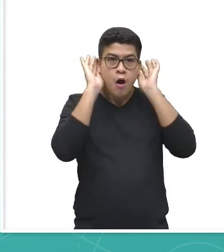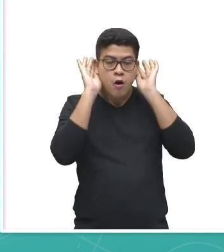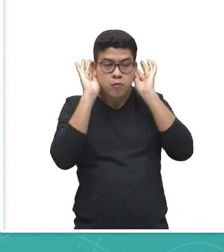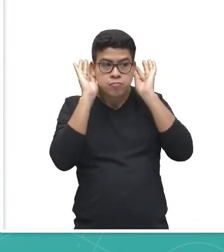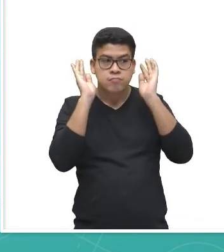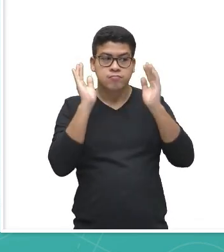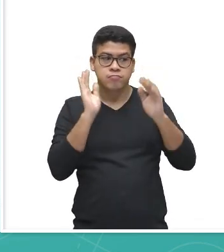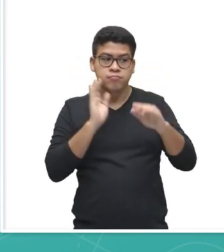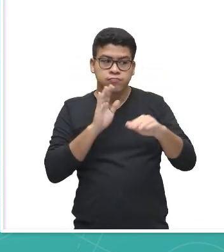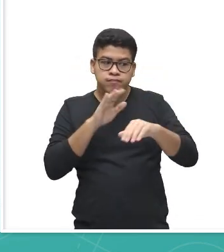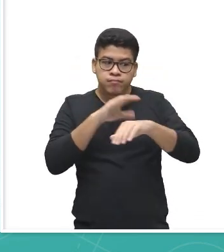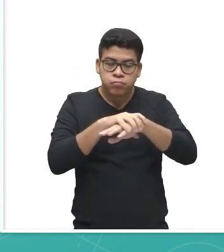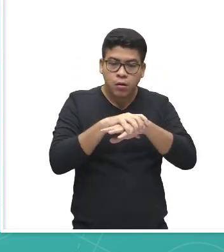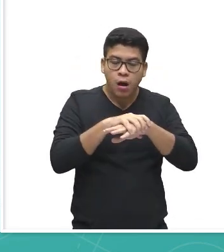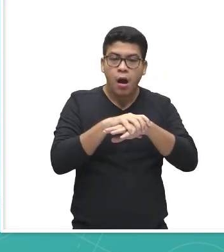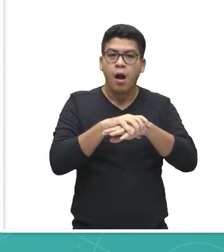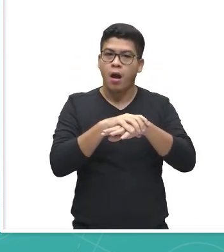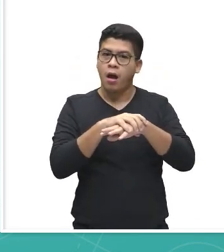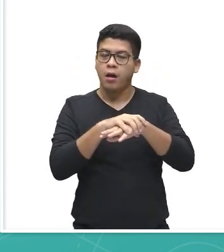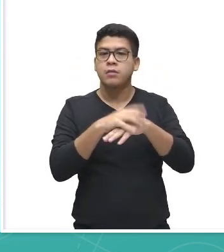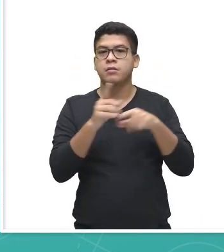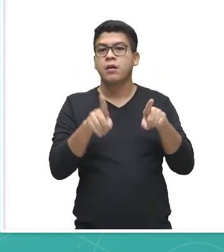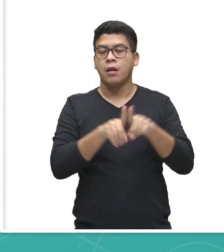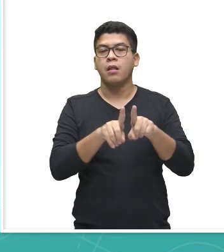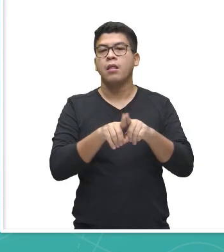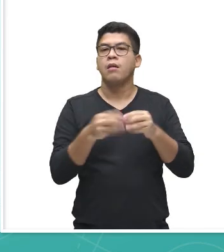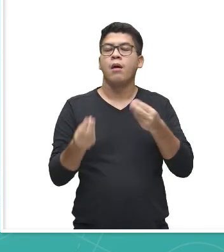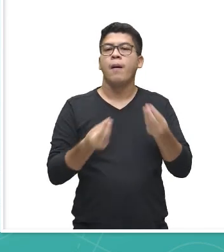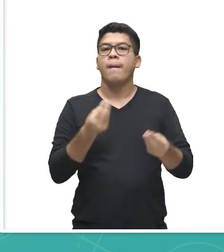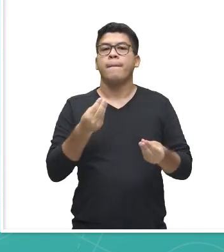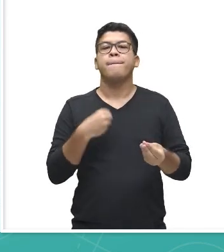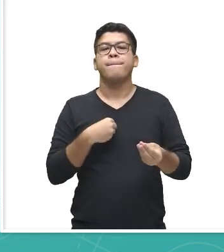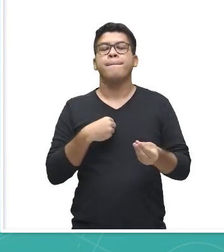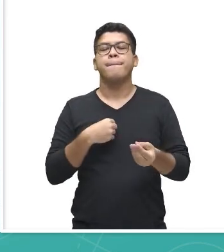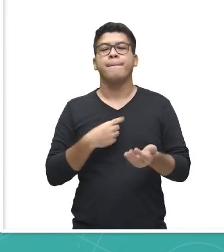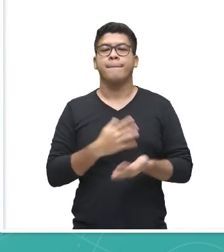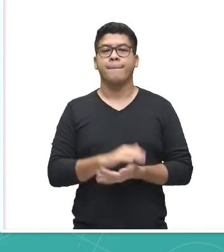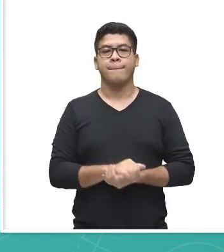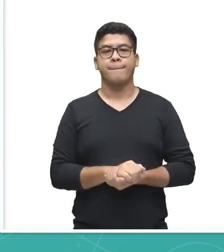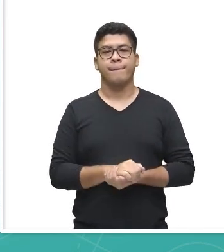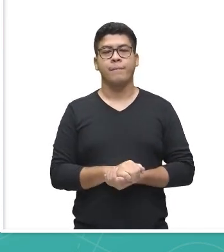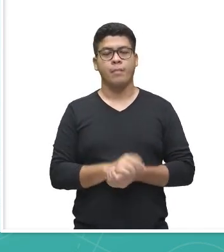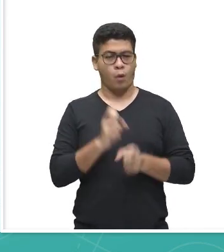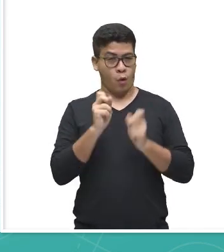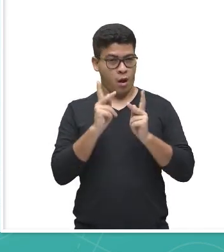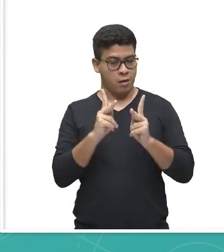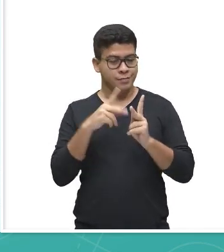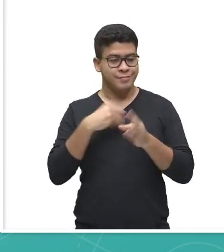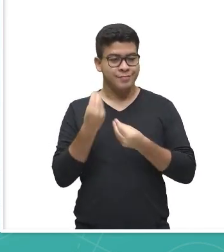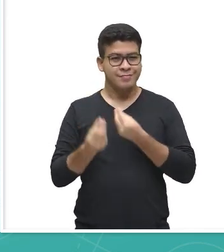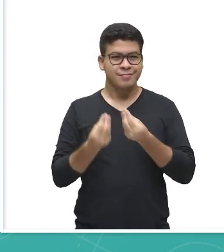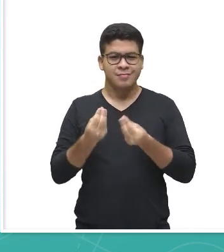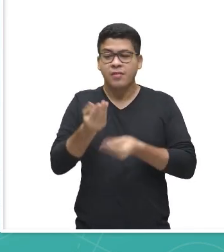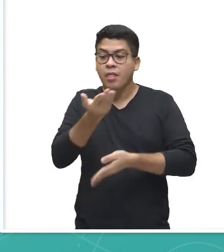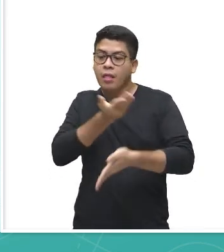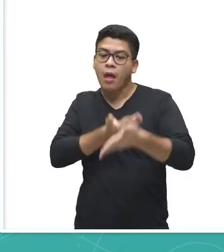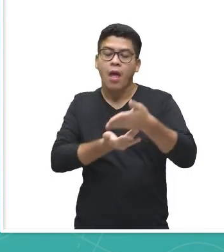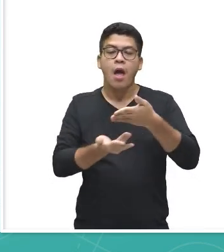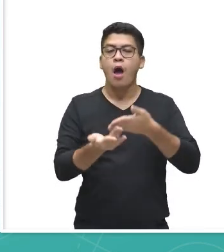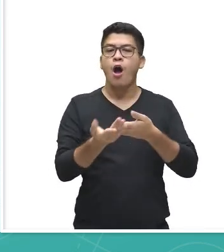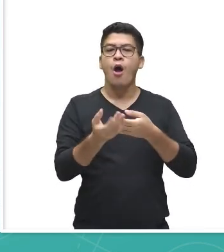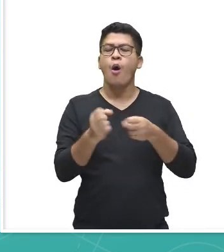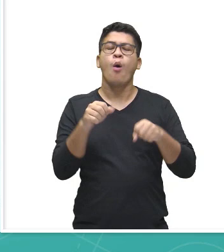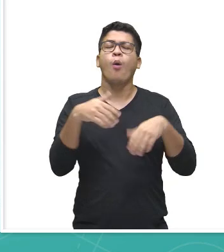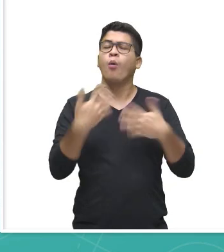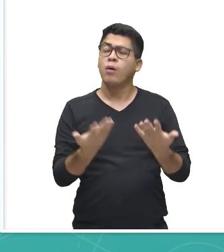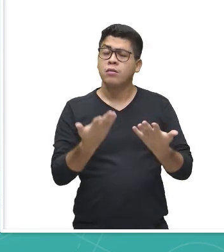tato, né, para a gente conseguir interagir aí com o mundo à nossa volta, tá? Então, olha aí, é justamente qual é a relação aí